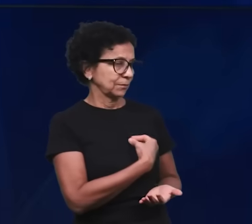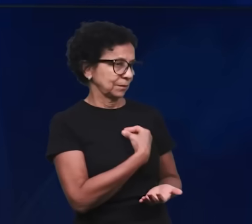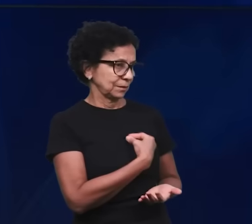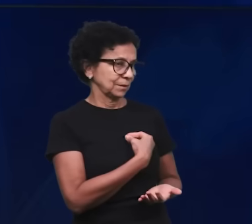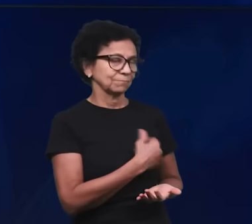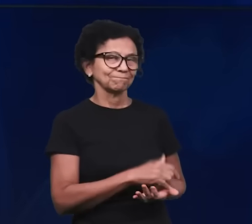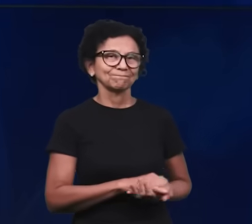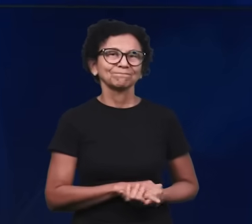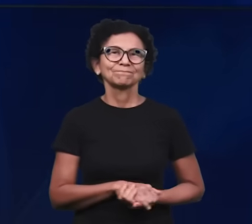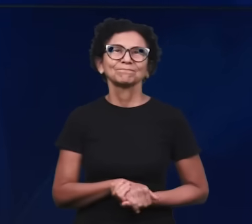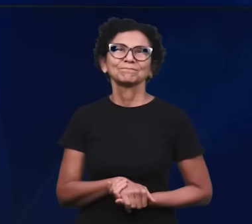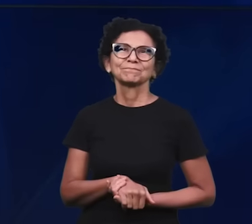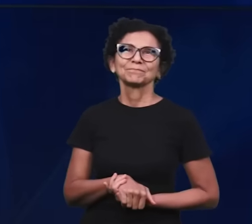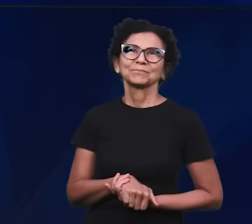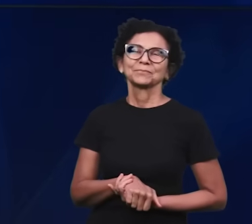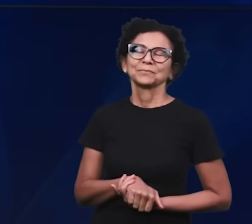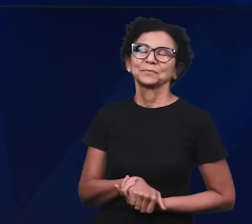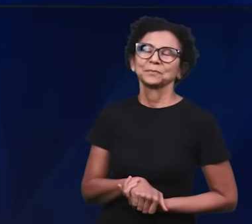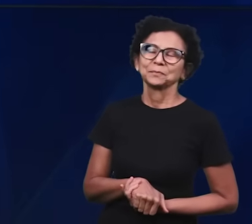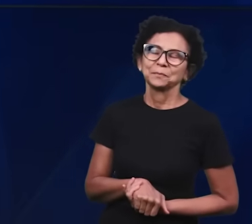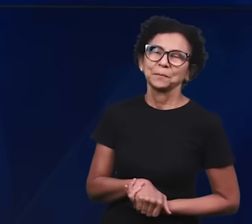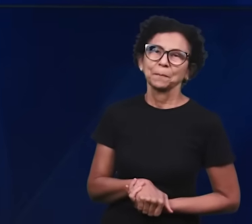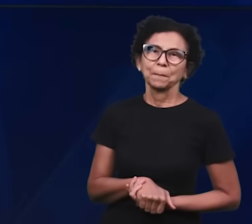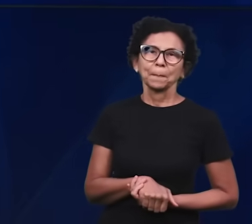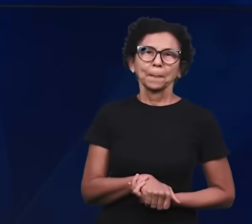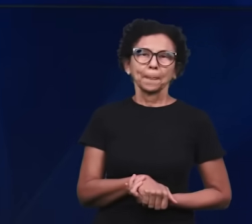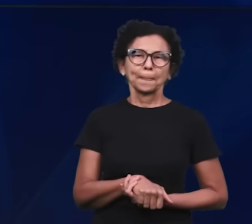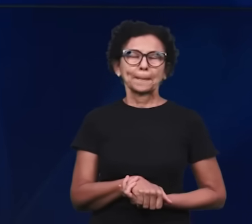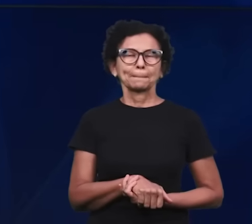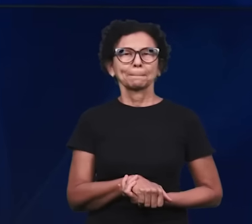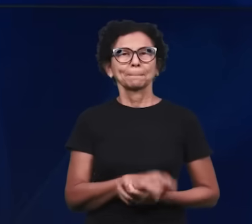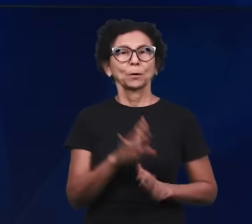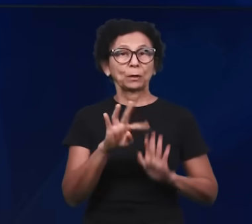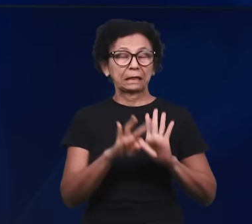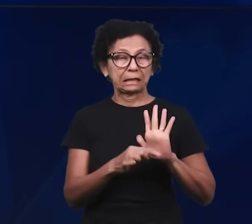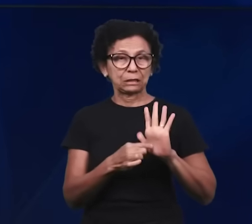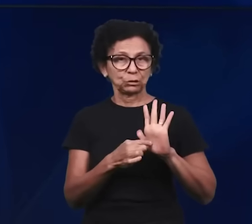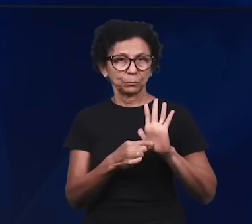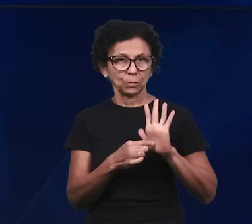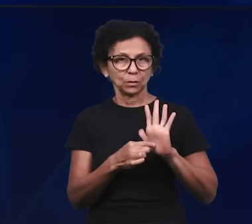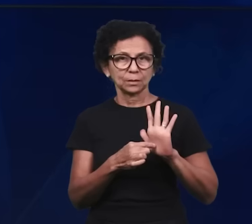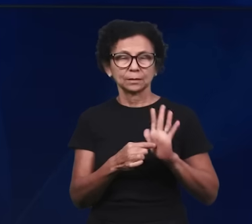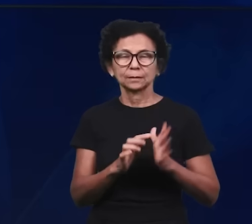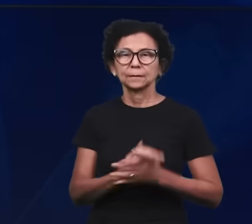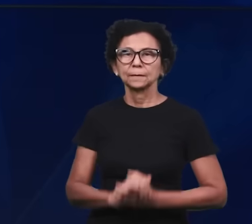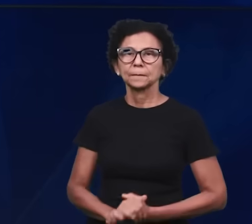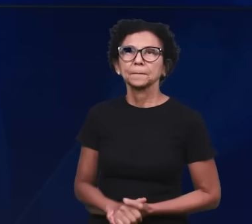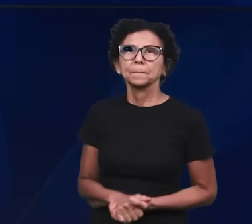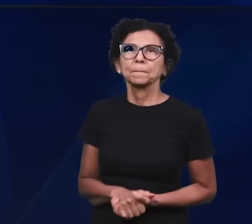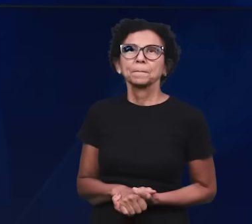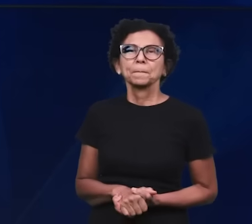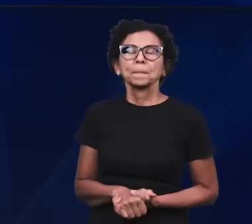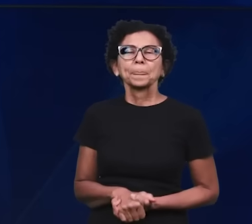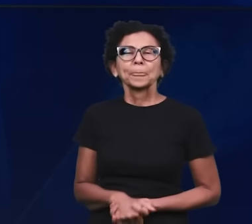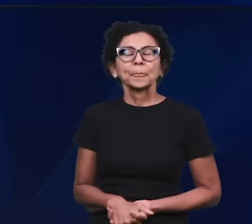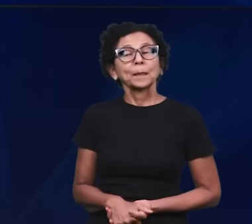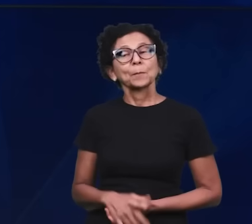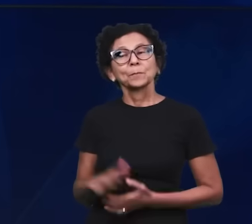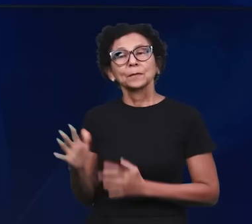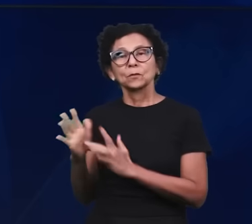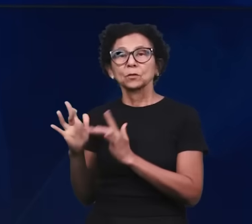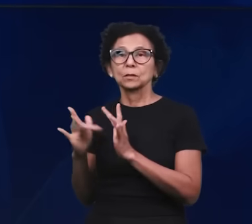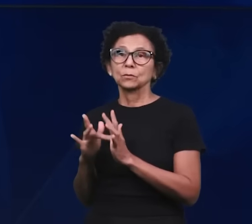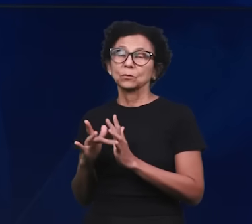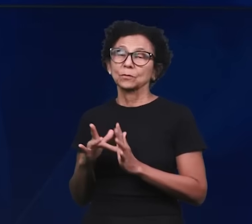mulher água da vida, né? Que era Ele mesmo, a água da vida, né? Aqui nós vemos que o texto no início do capítulo 4, inicia falando,